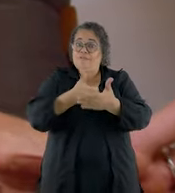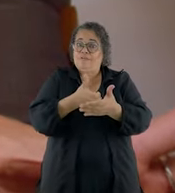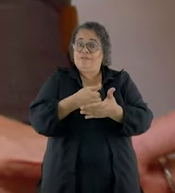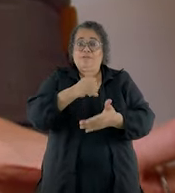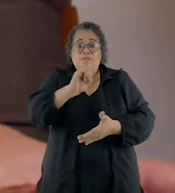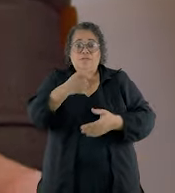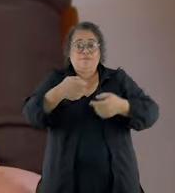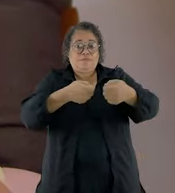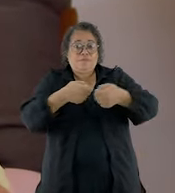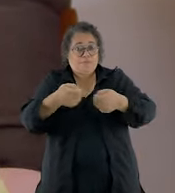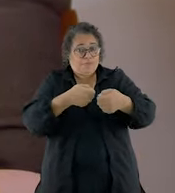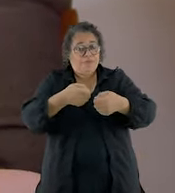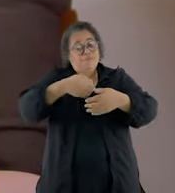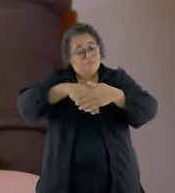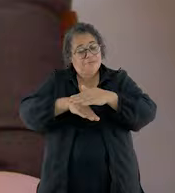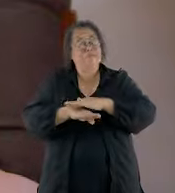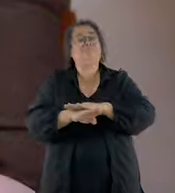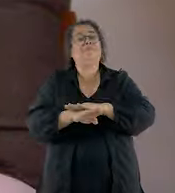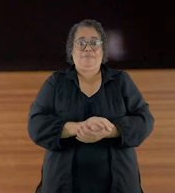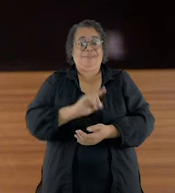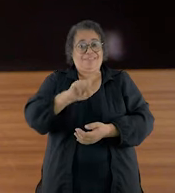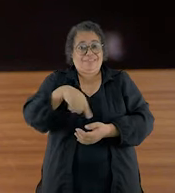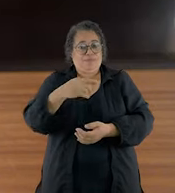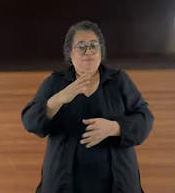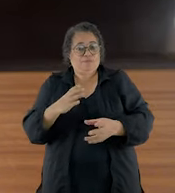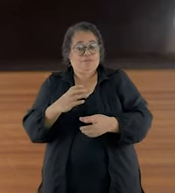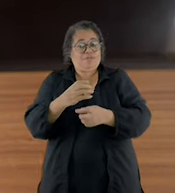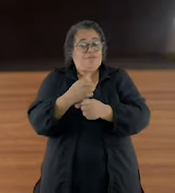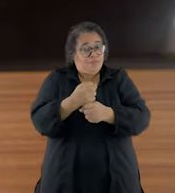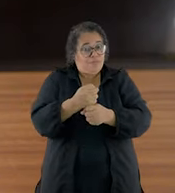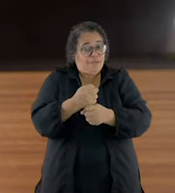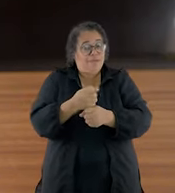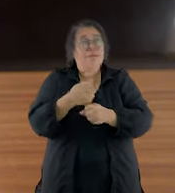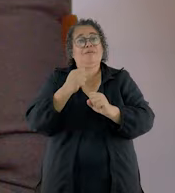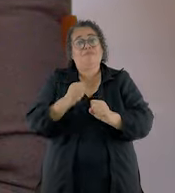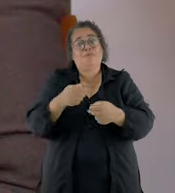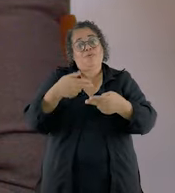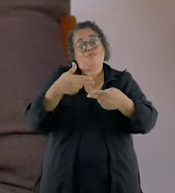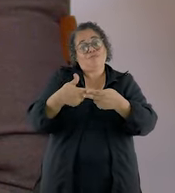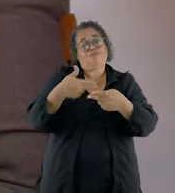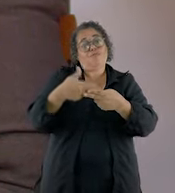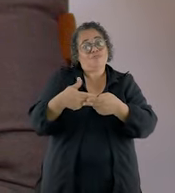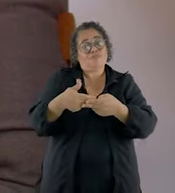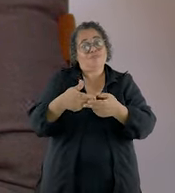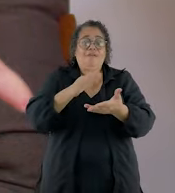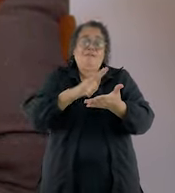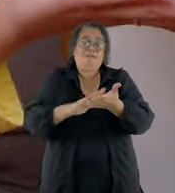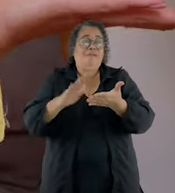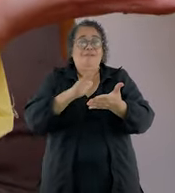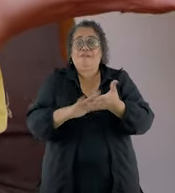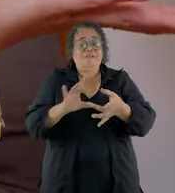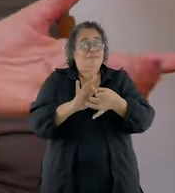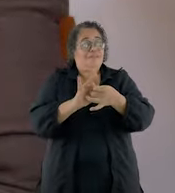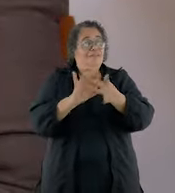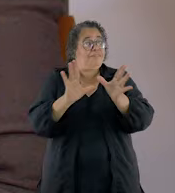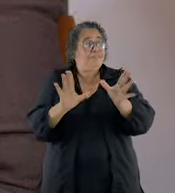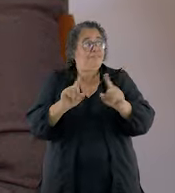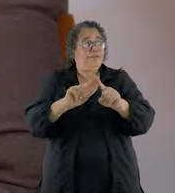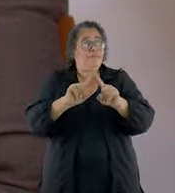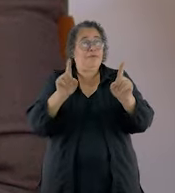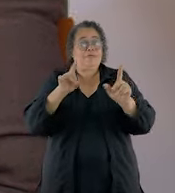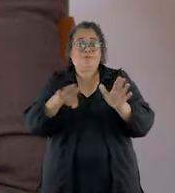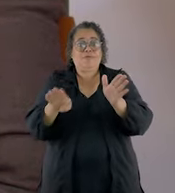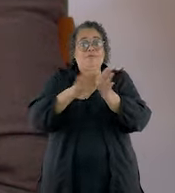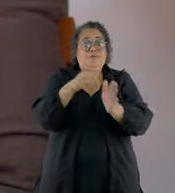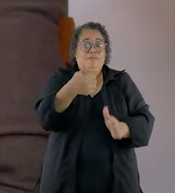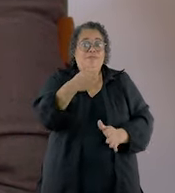Cada dinheiro economizado é dinheiro no bolso. Você junta aqui e ali, o dinheiro rende e aí você faz o que mais gosta. Mas anota